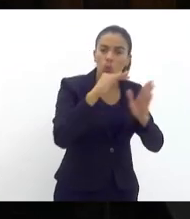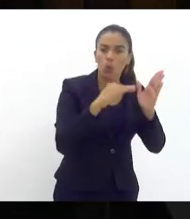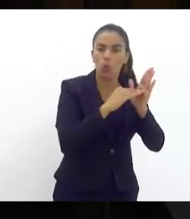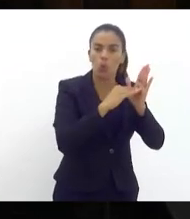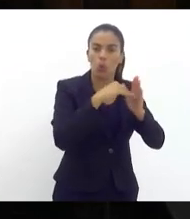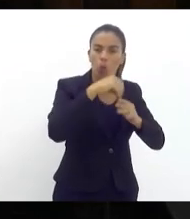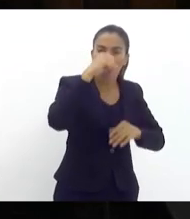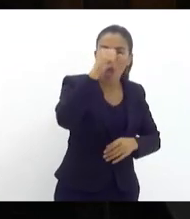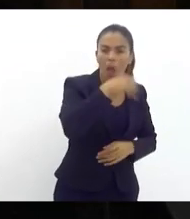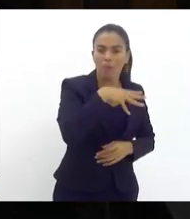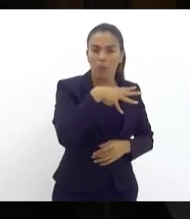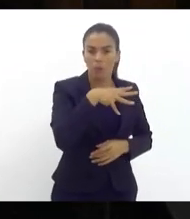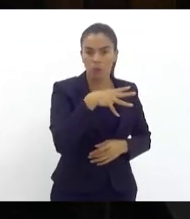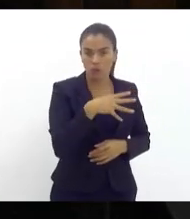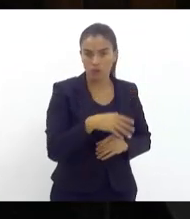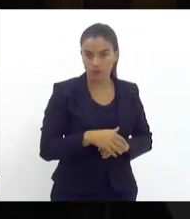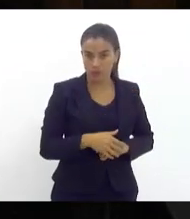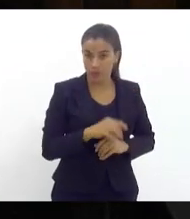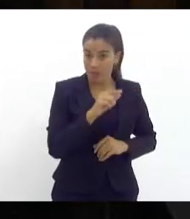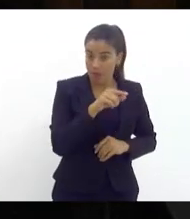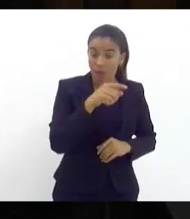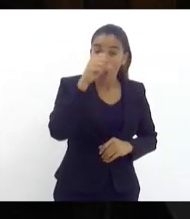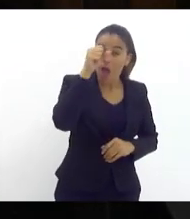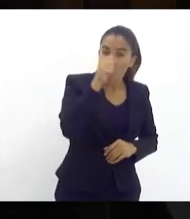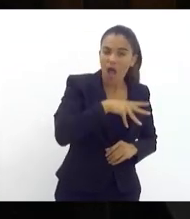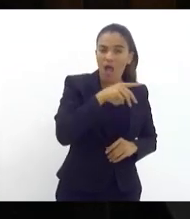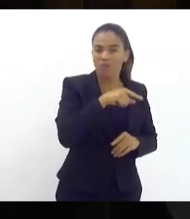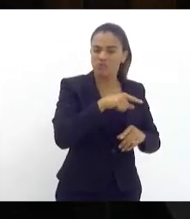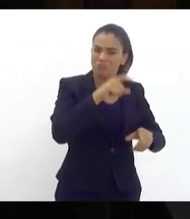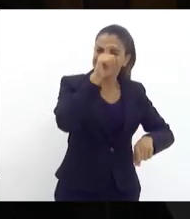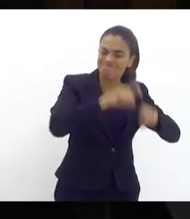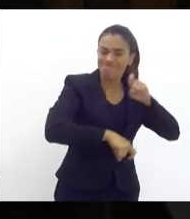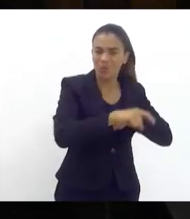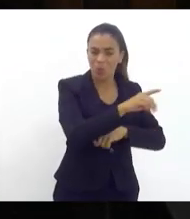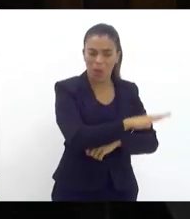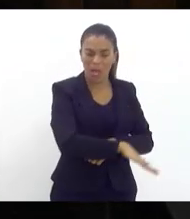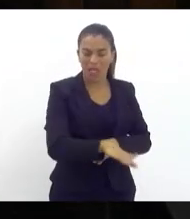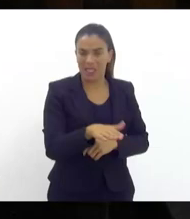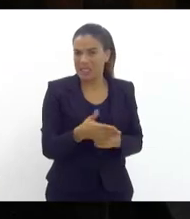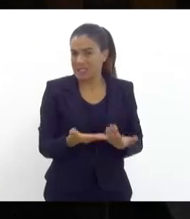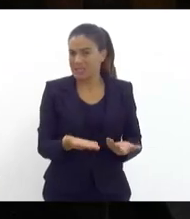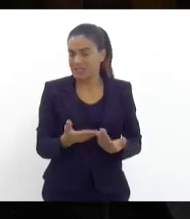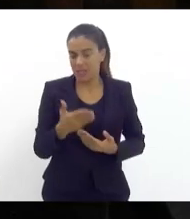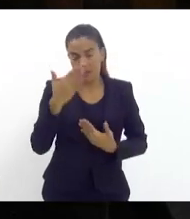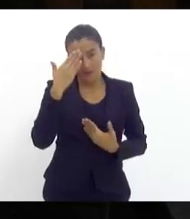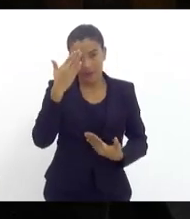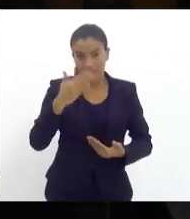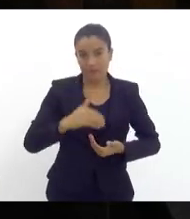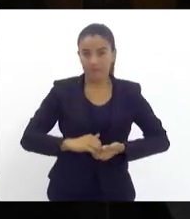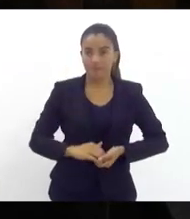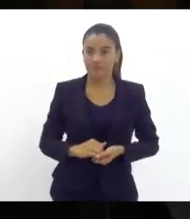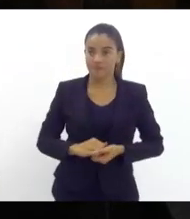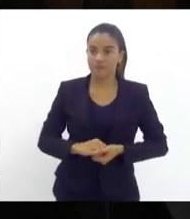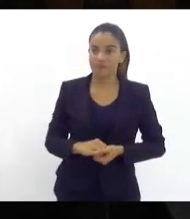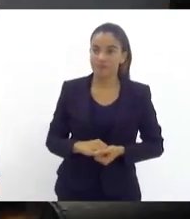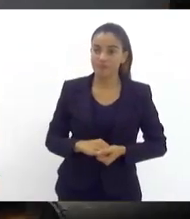liberdade o maior de todos abusar de uma criança muito obrigado